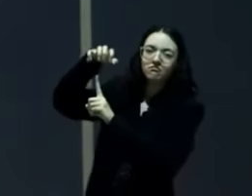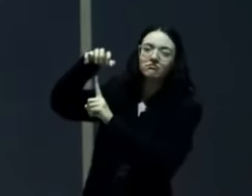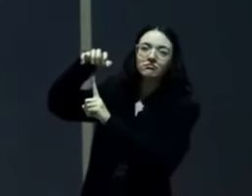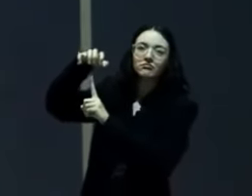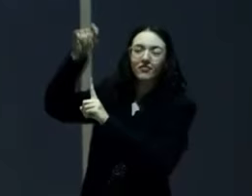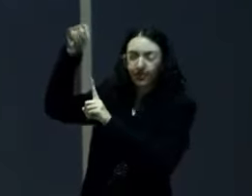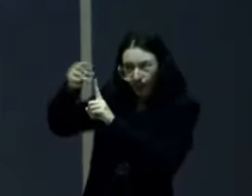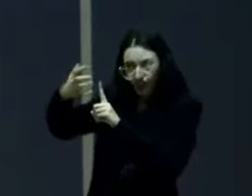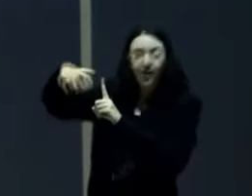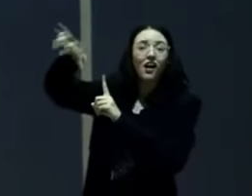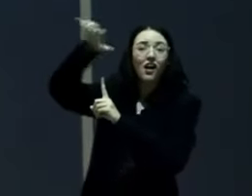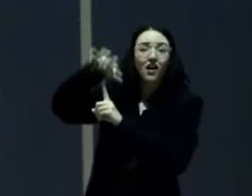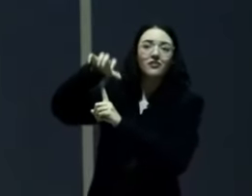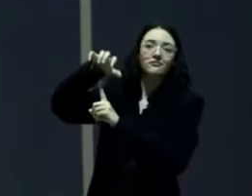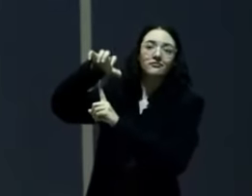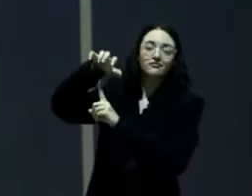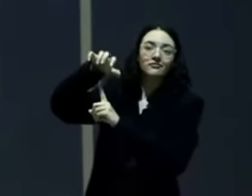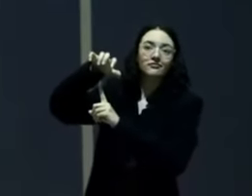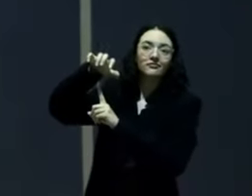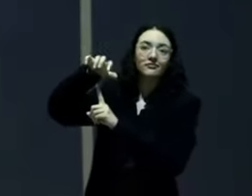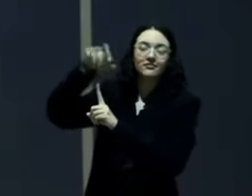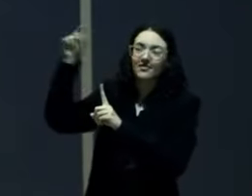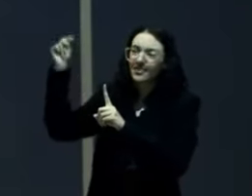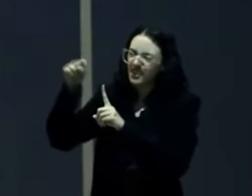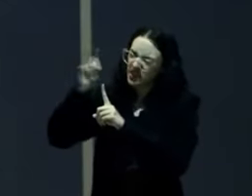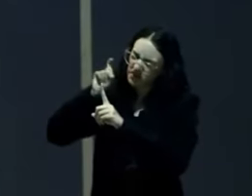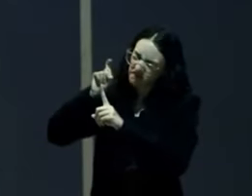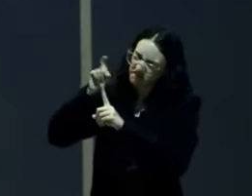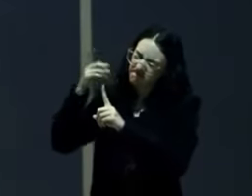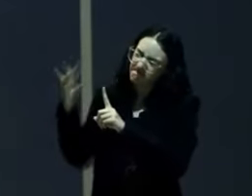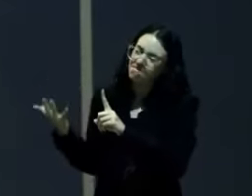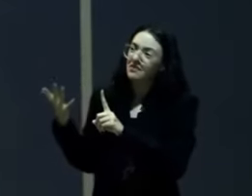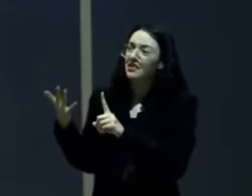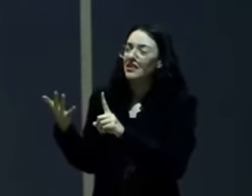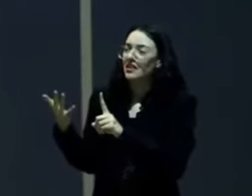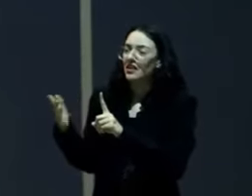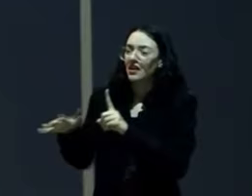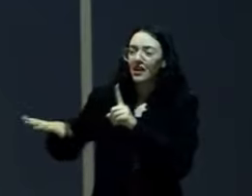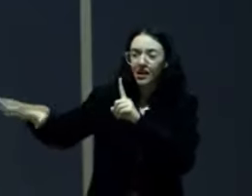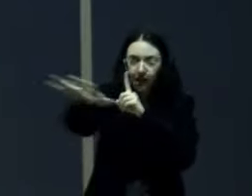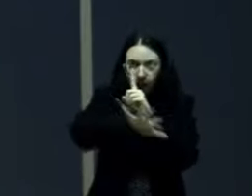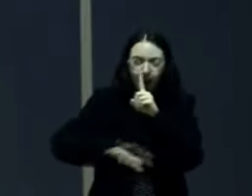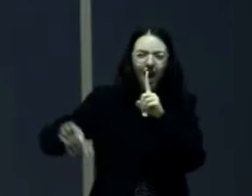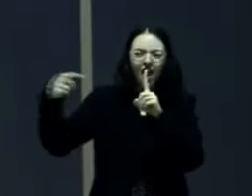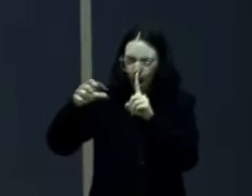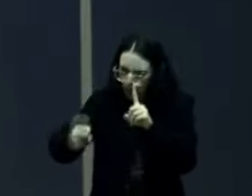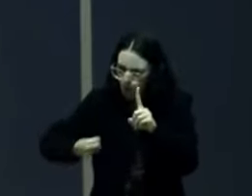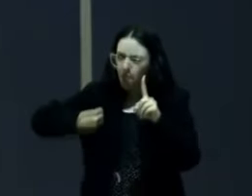Davi é rei. Davi, naquele momento, naquela nação, ele era o